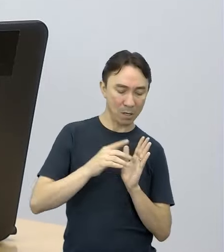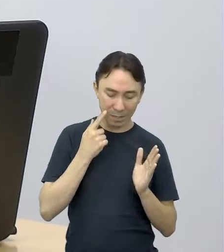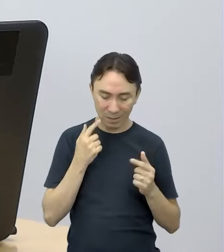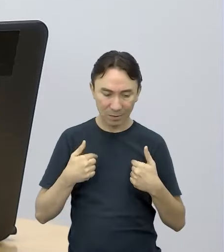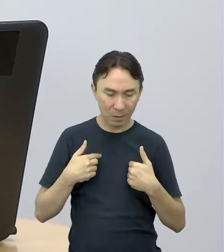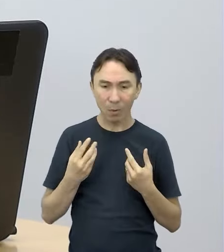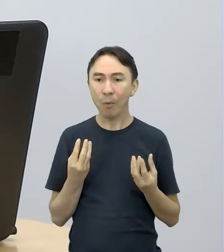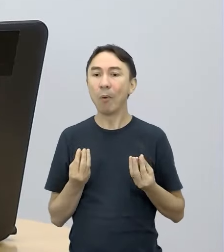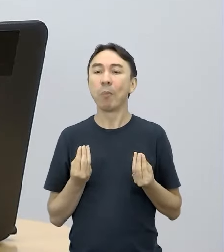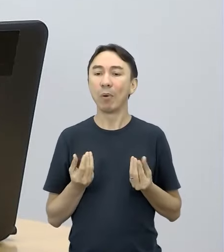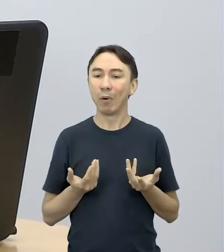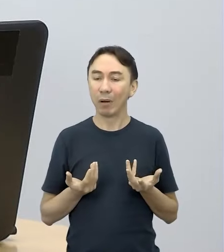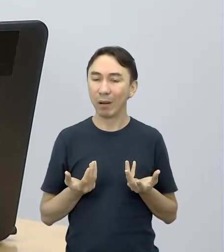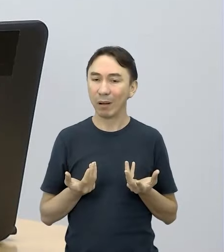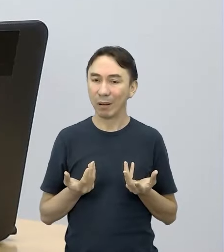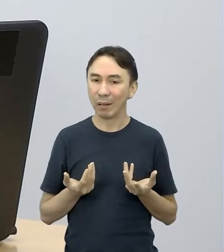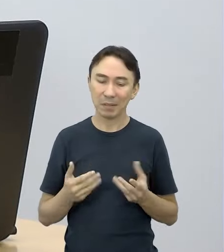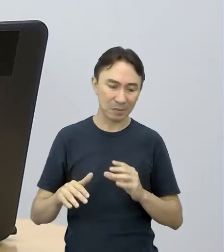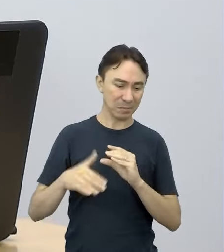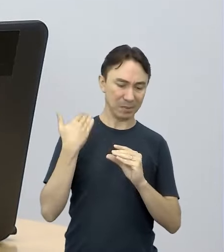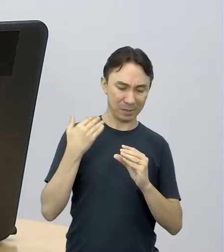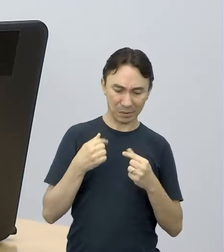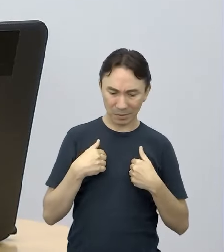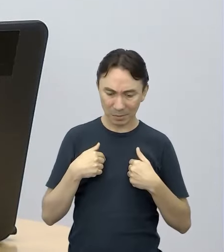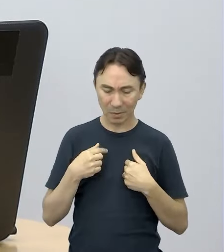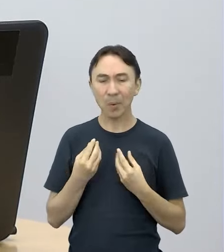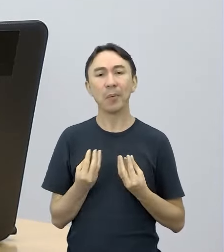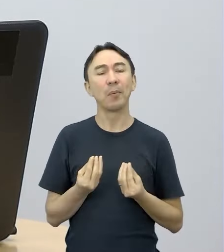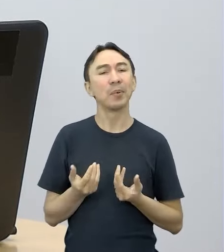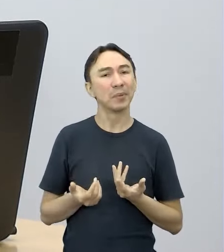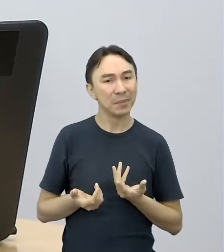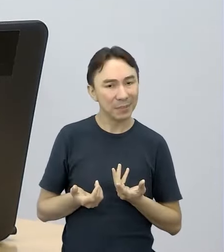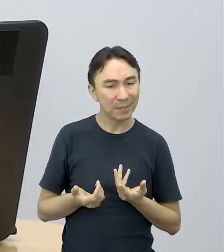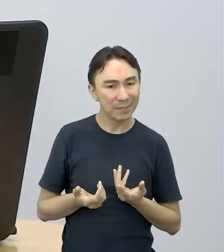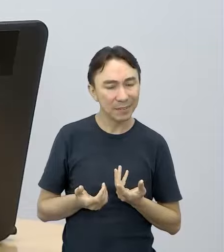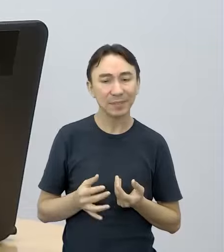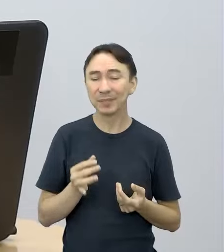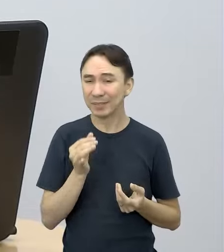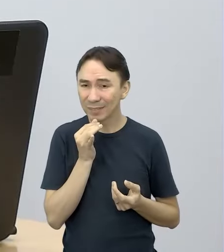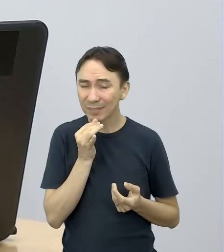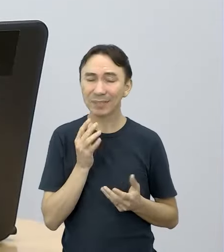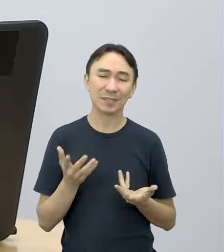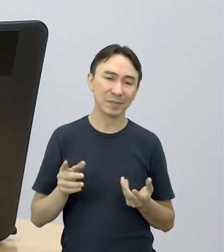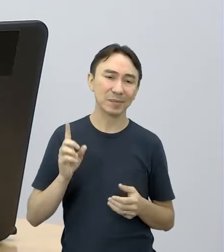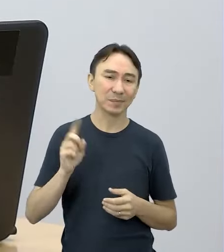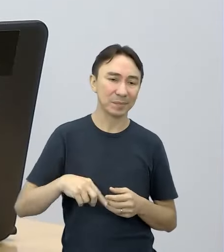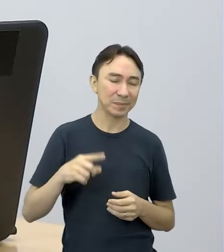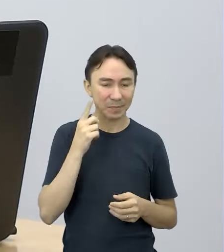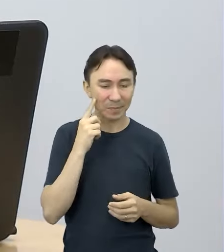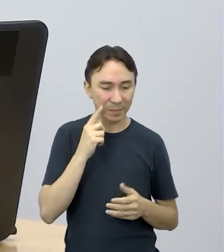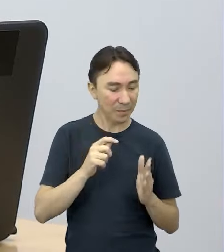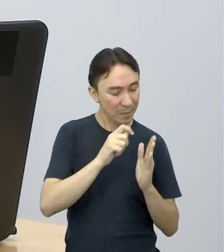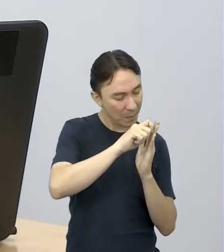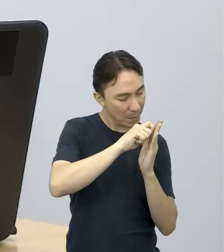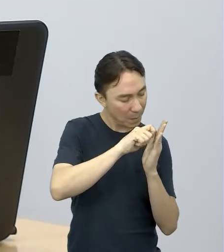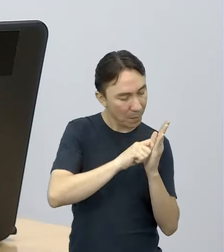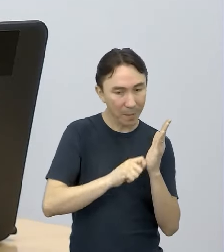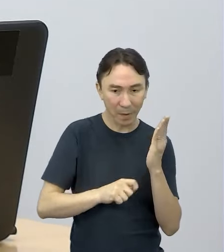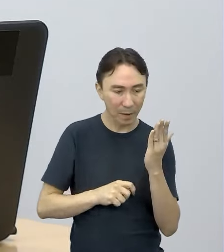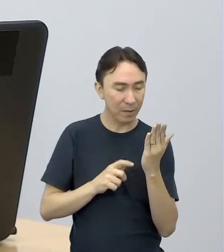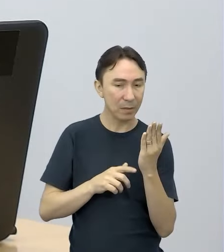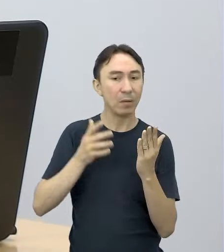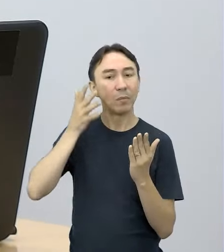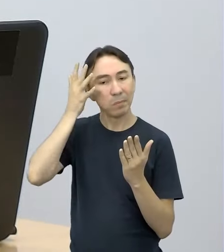vai falar sobre a questão, né, da produção textual e de oralidade, é aquele momento realmente de síntese, né? Vamos pegar o que a gente leu, né, a partir